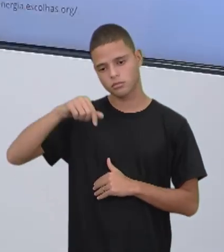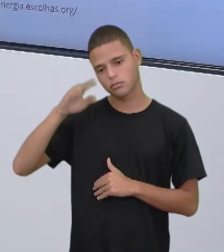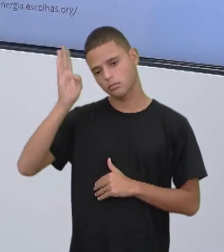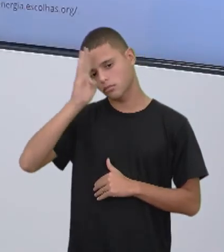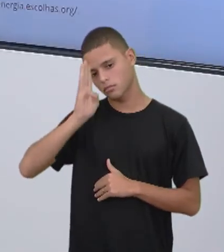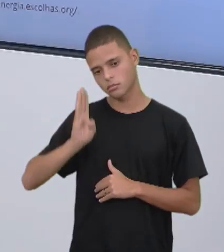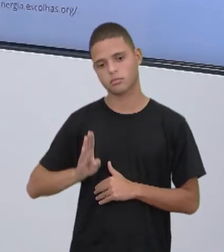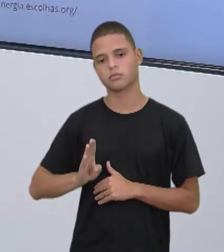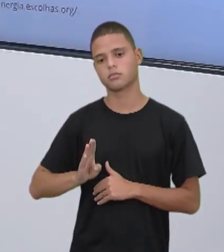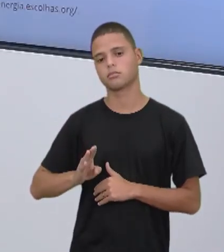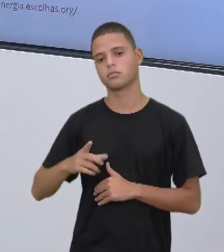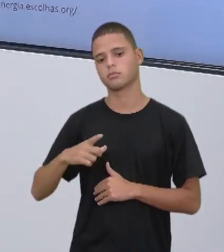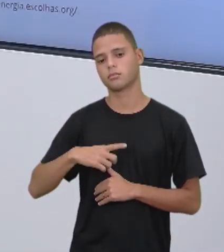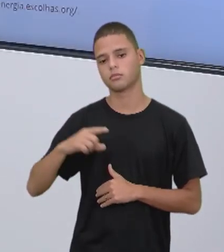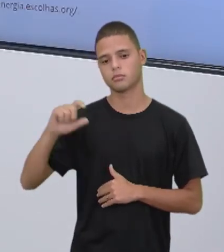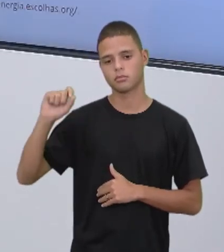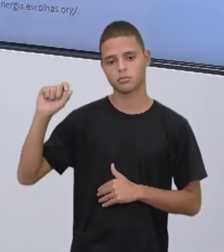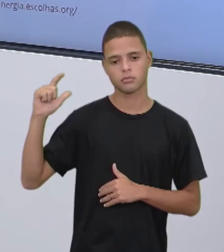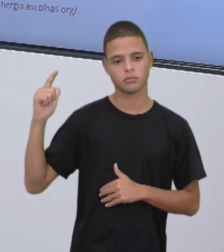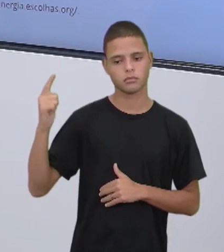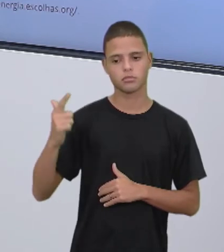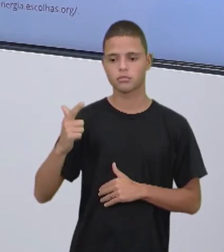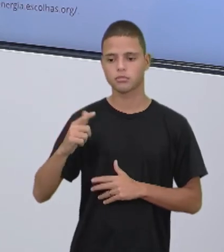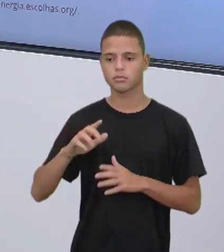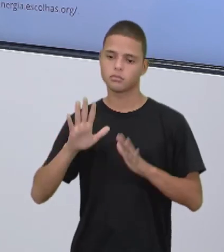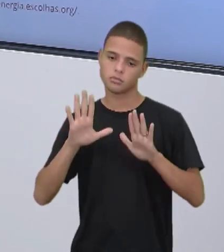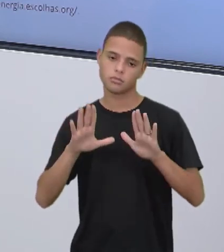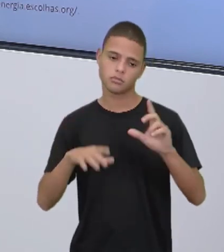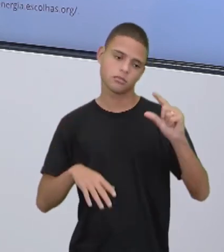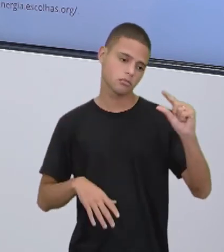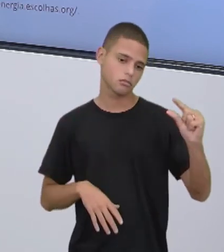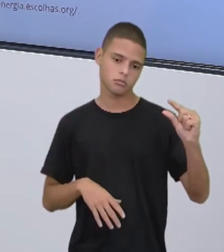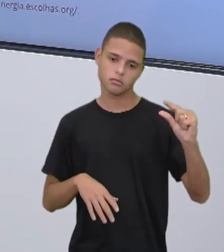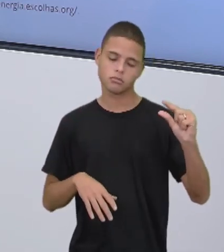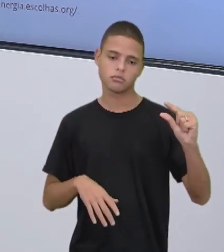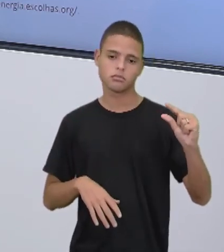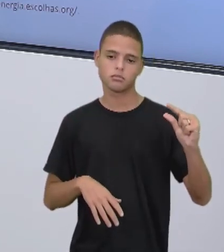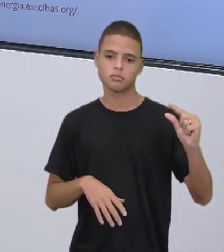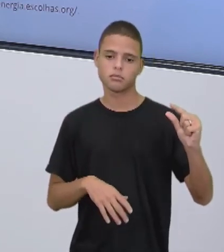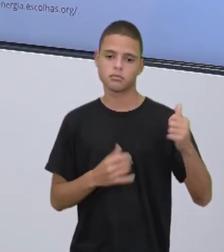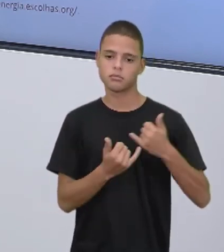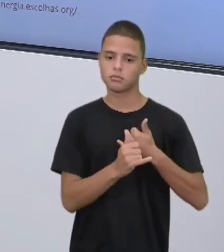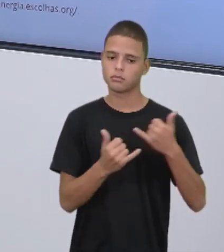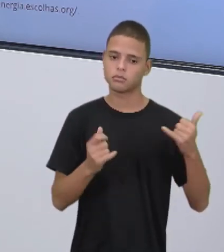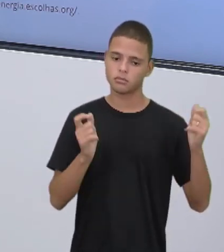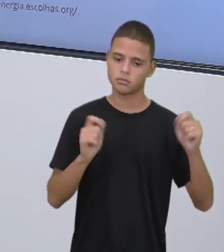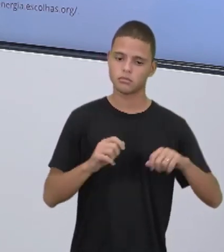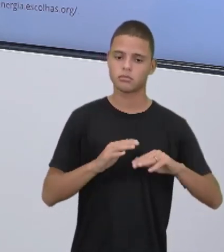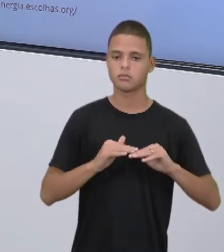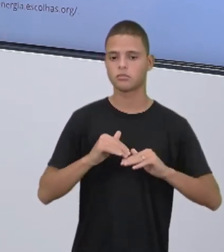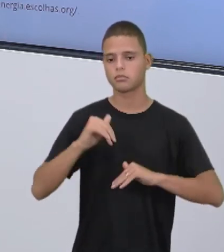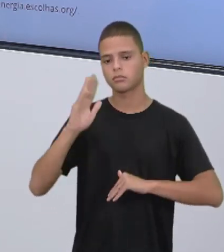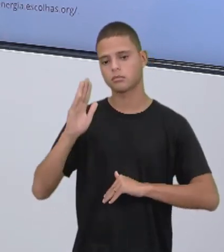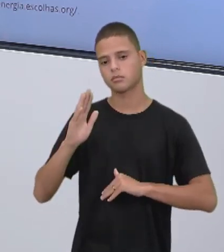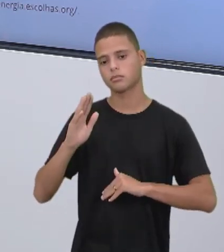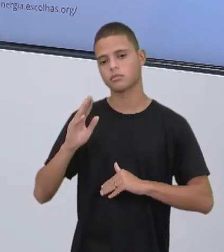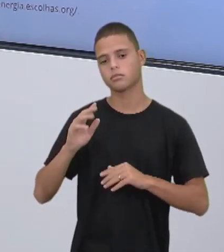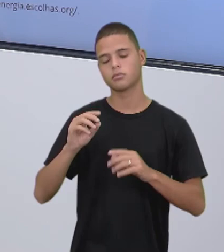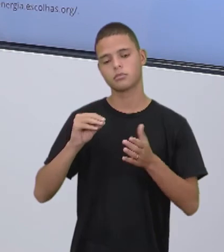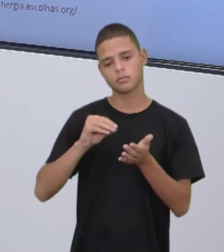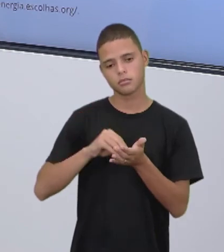exemplo, é um lugar que tem sol o ano todo, mas tem pouco desse tipo de energia. Poderia ser mais, né? Então, ainda não